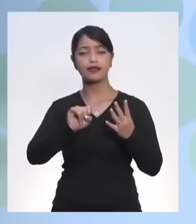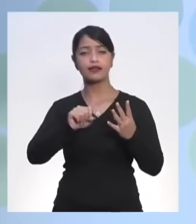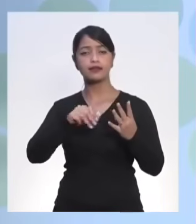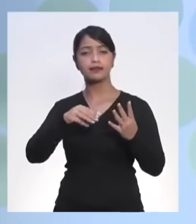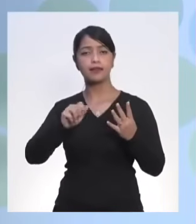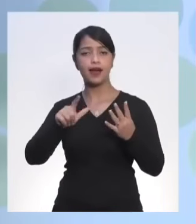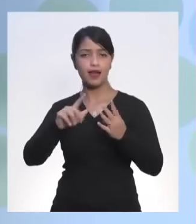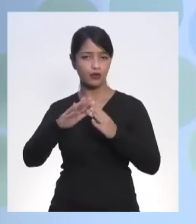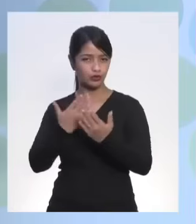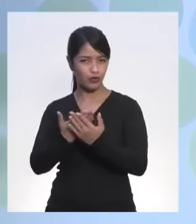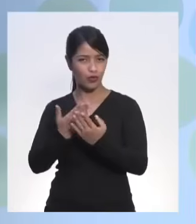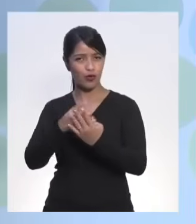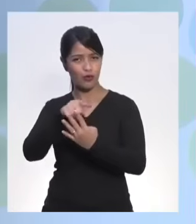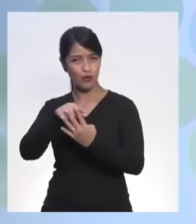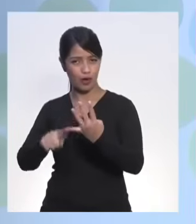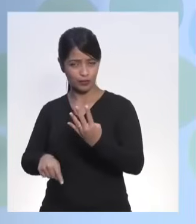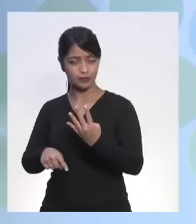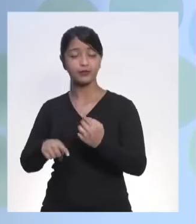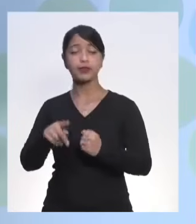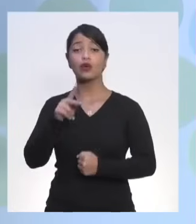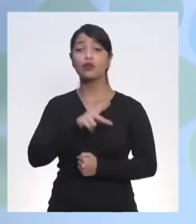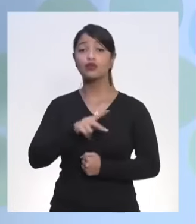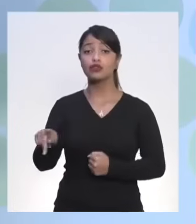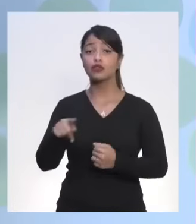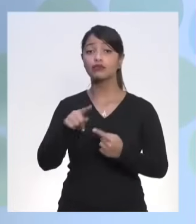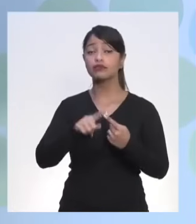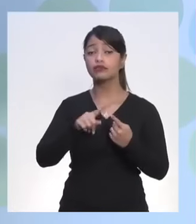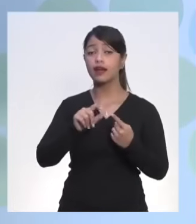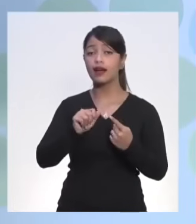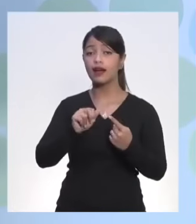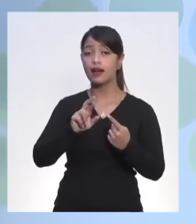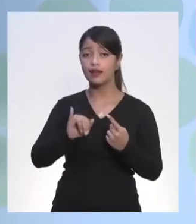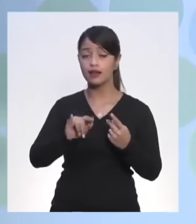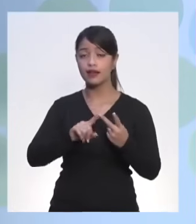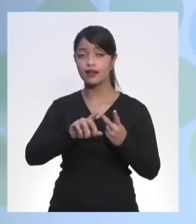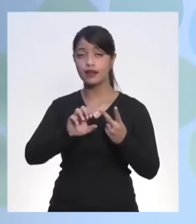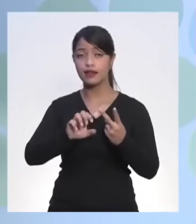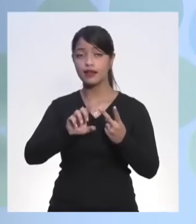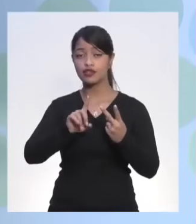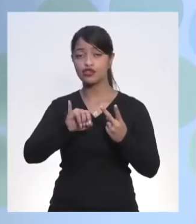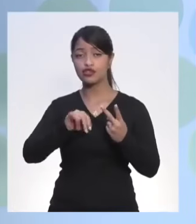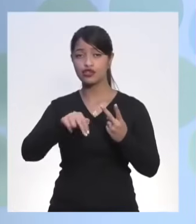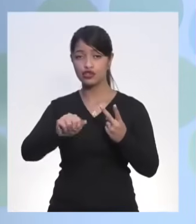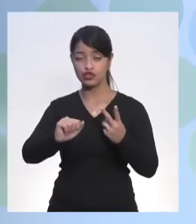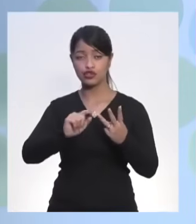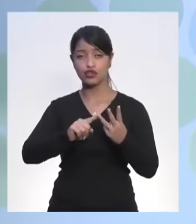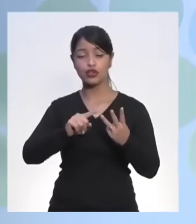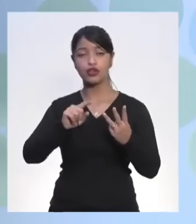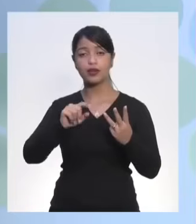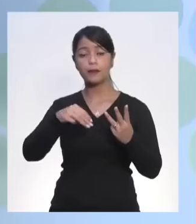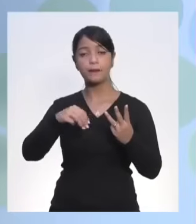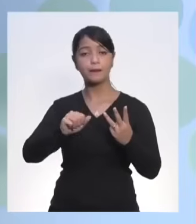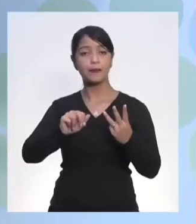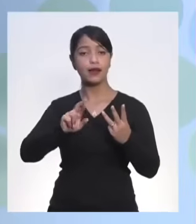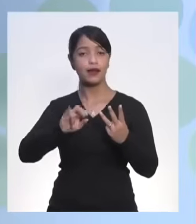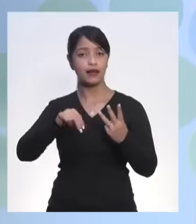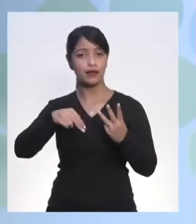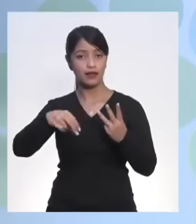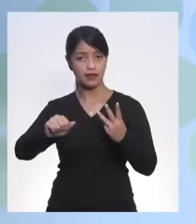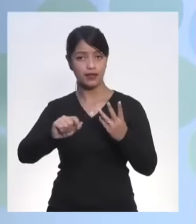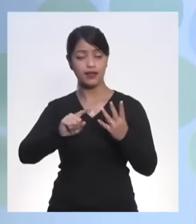professores Ari, Edina, Maria, a Andréia também participando. Temos aqui